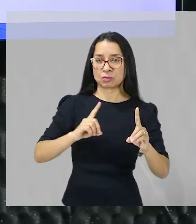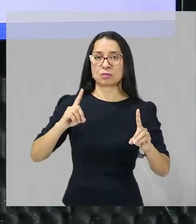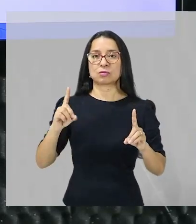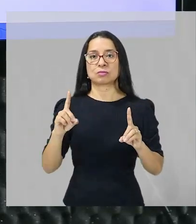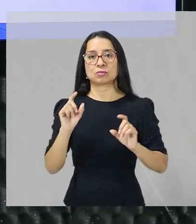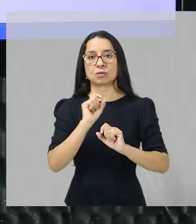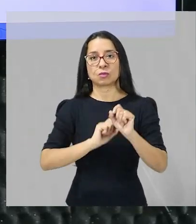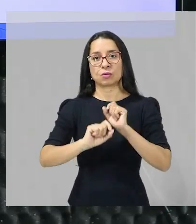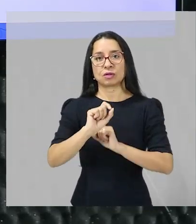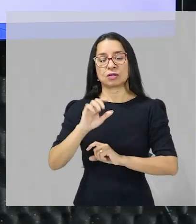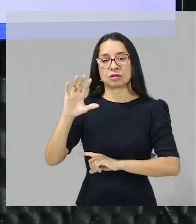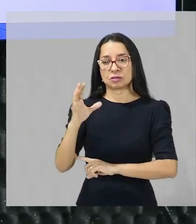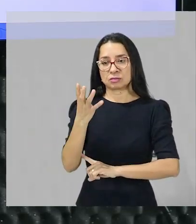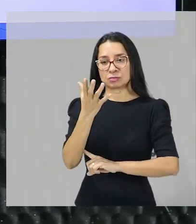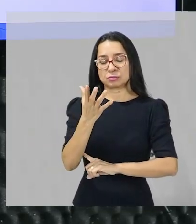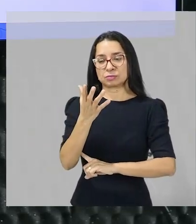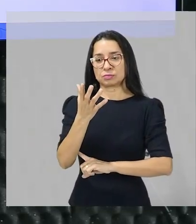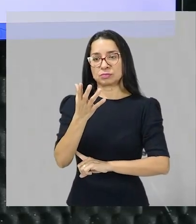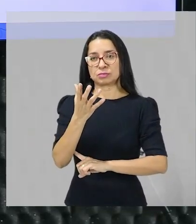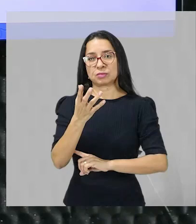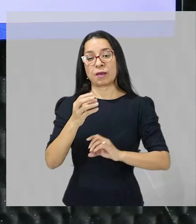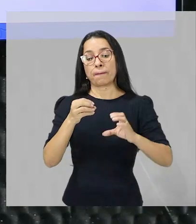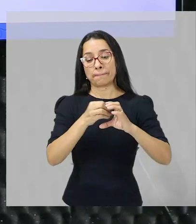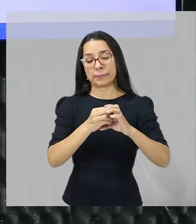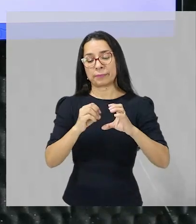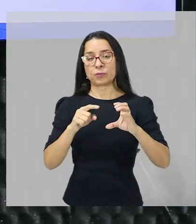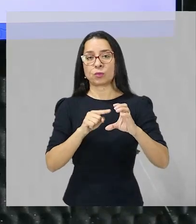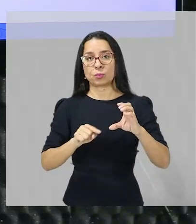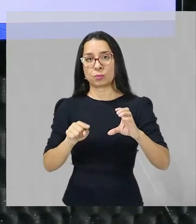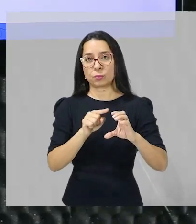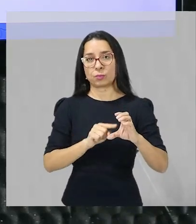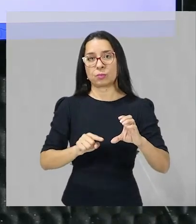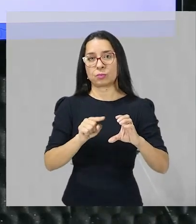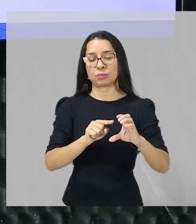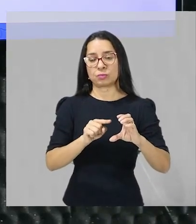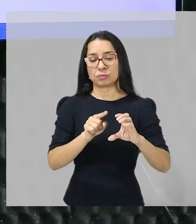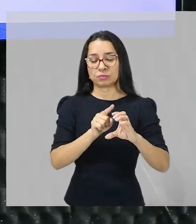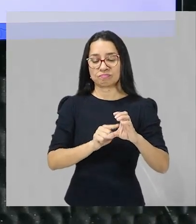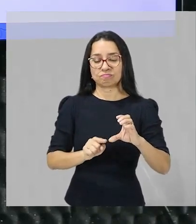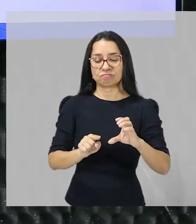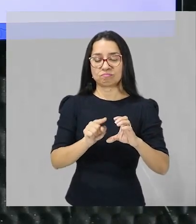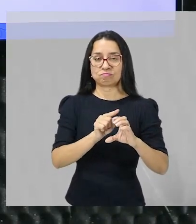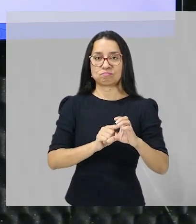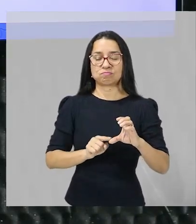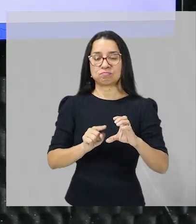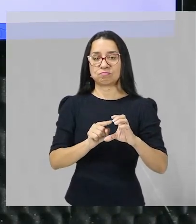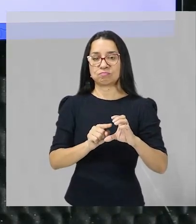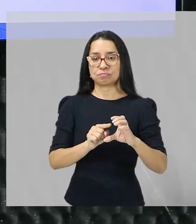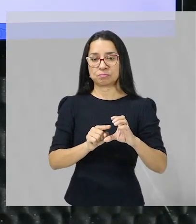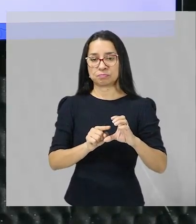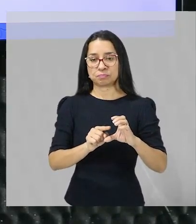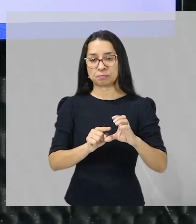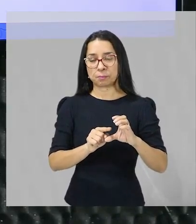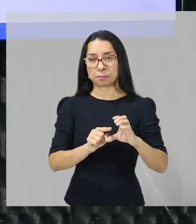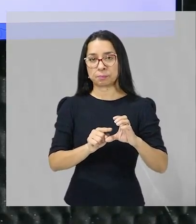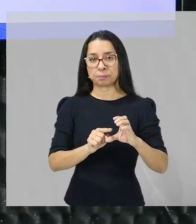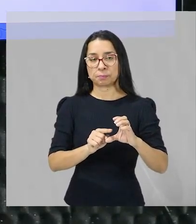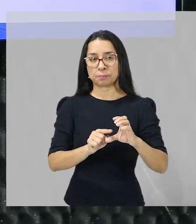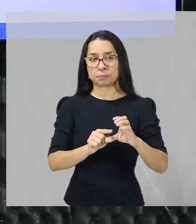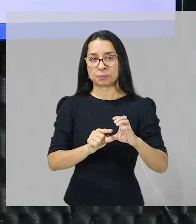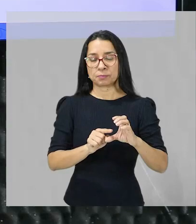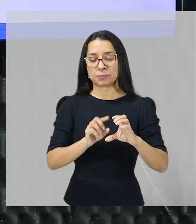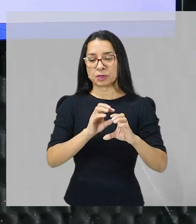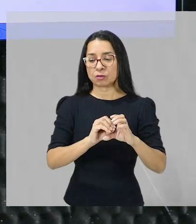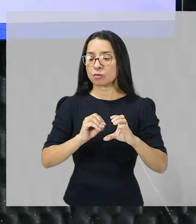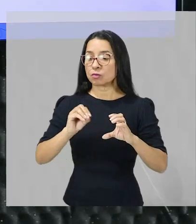o que acontece? Ele pegou esse óvulo que está com o núcleo da célula do pitbull e foi